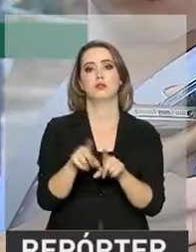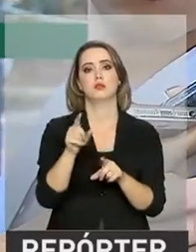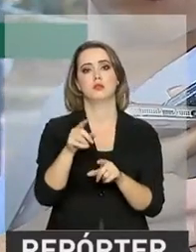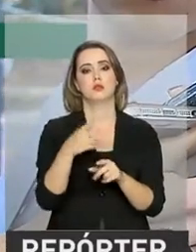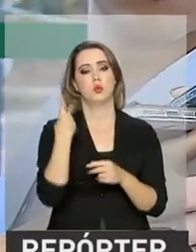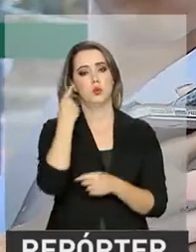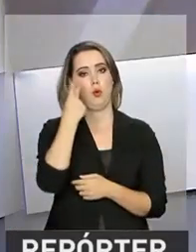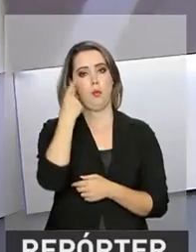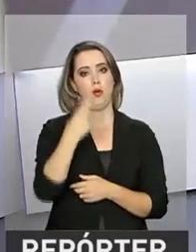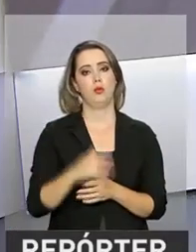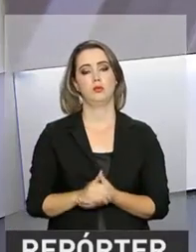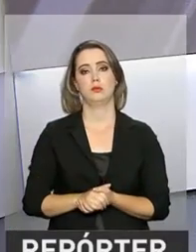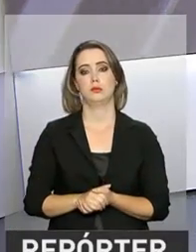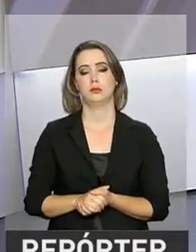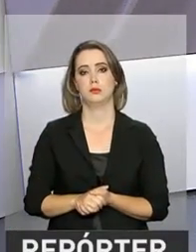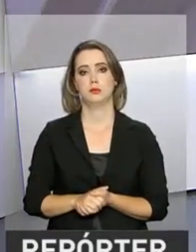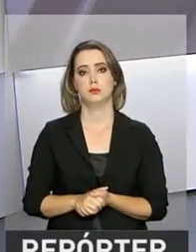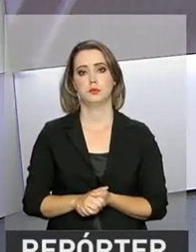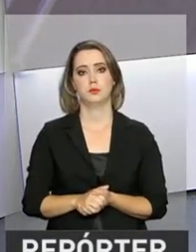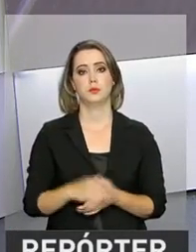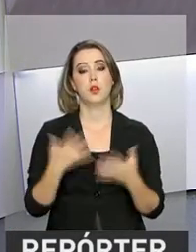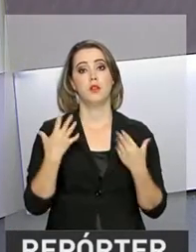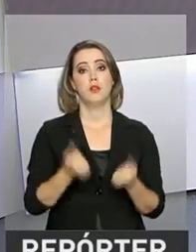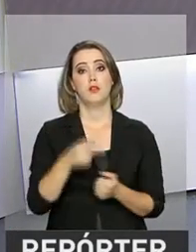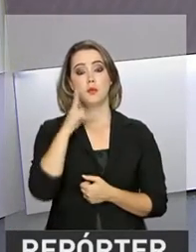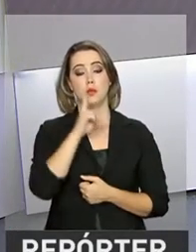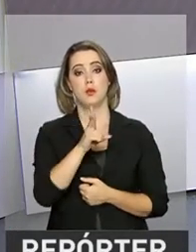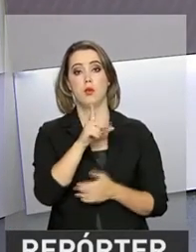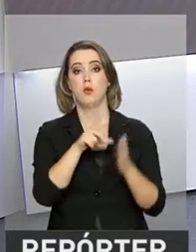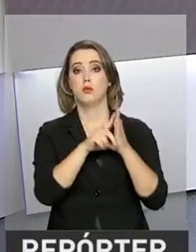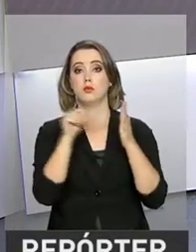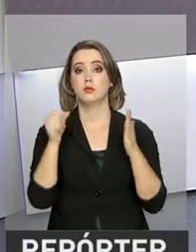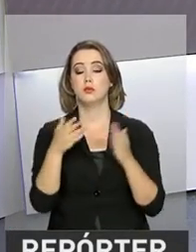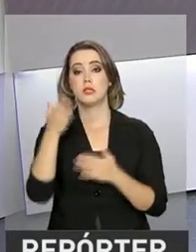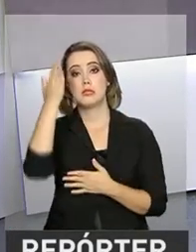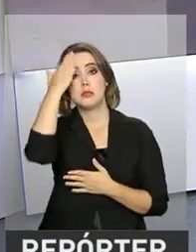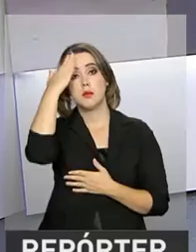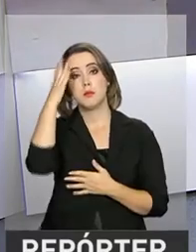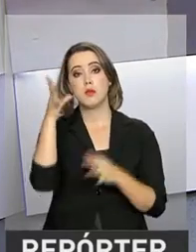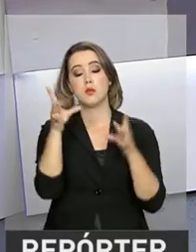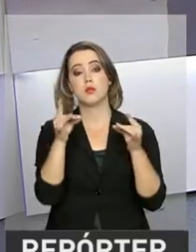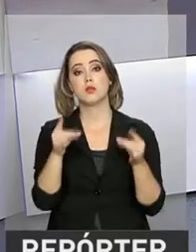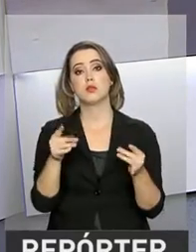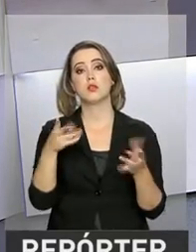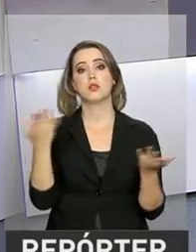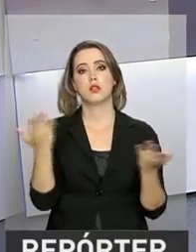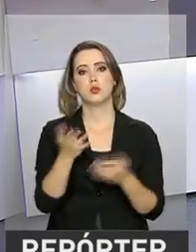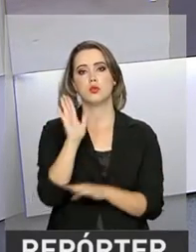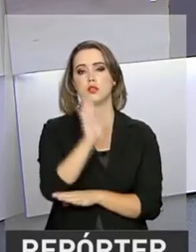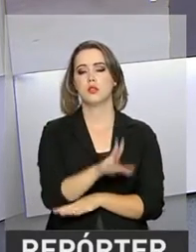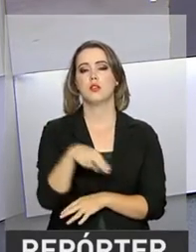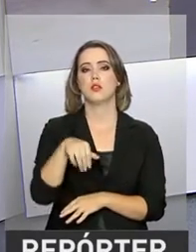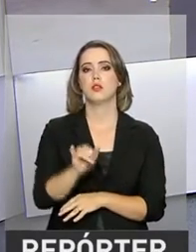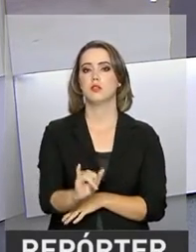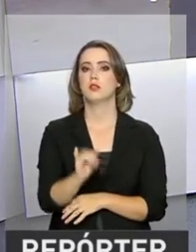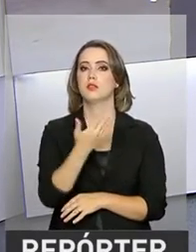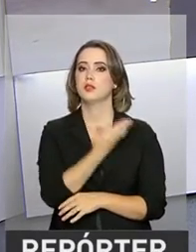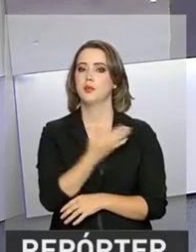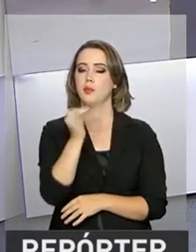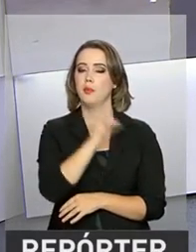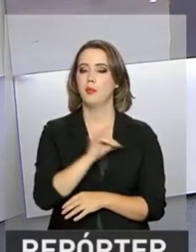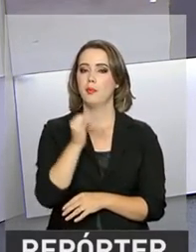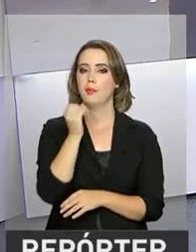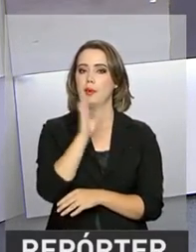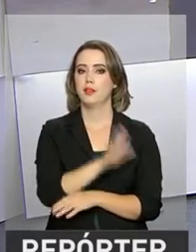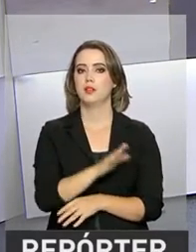à normalidade e nós vamos agora ao palácio do planalto saber os detalhes desta tarde com ney pereira olá boa tarde